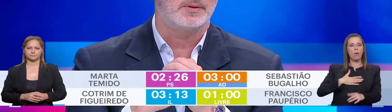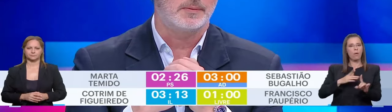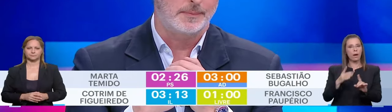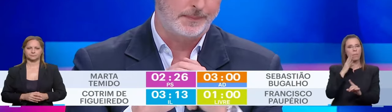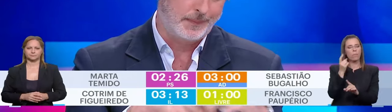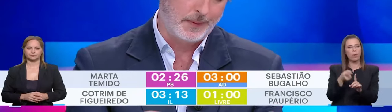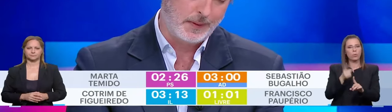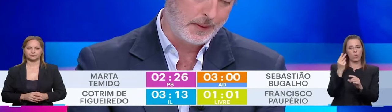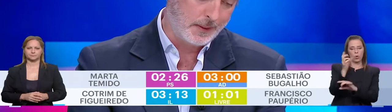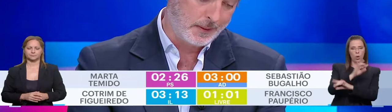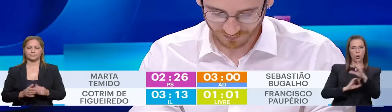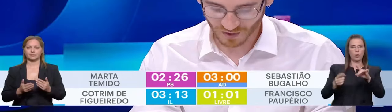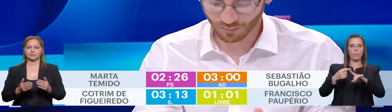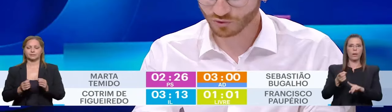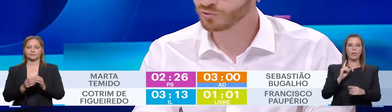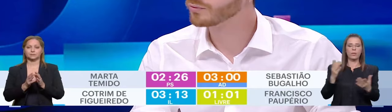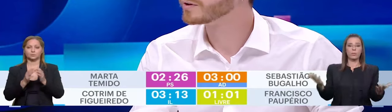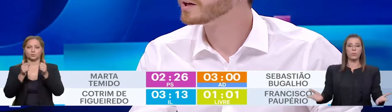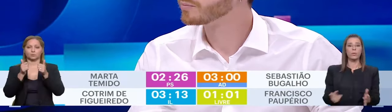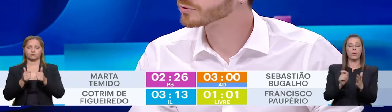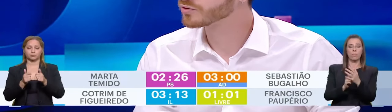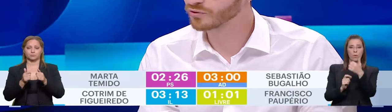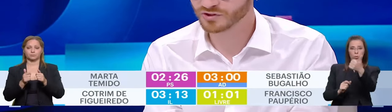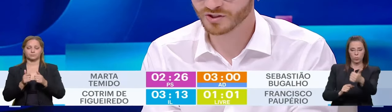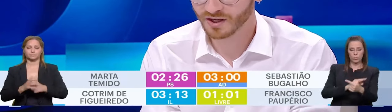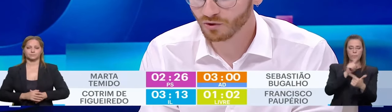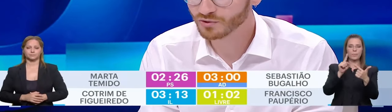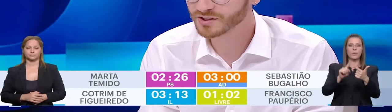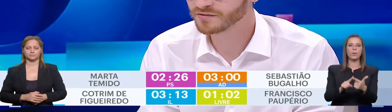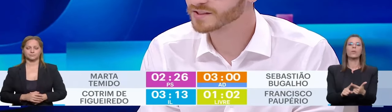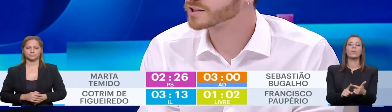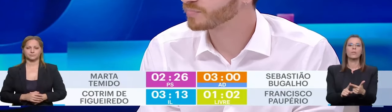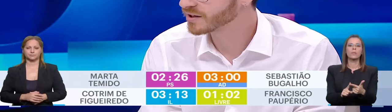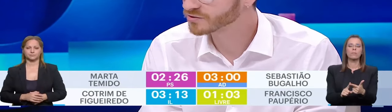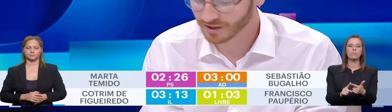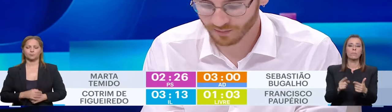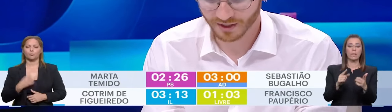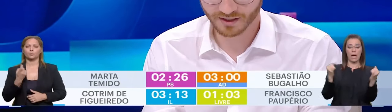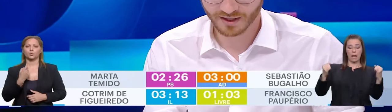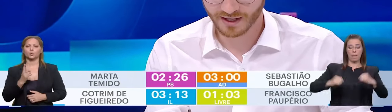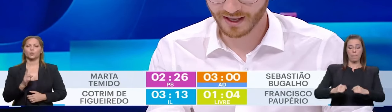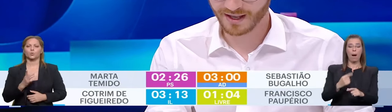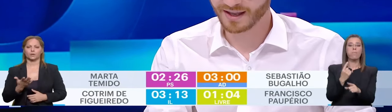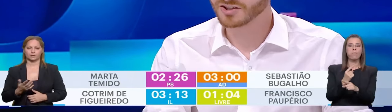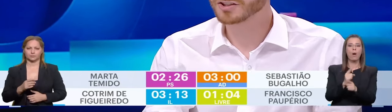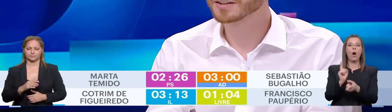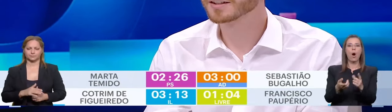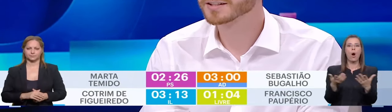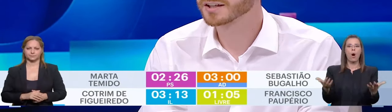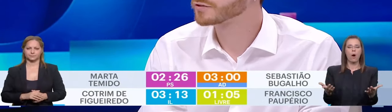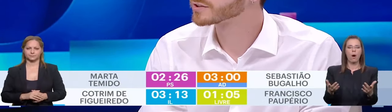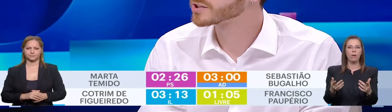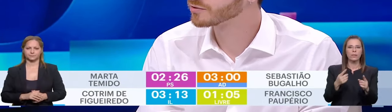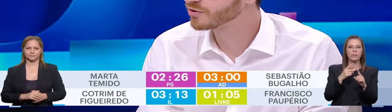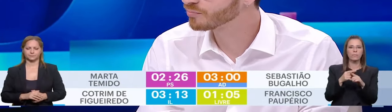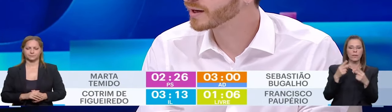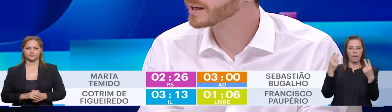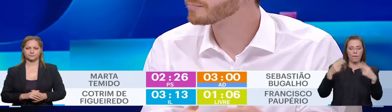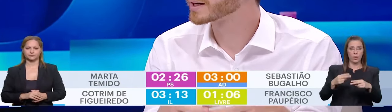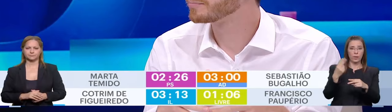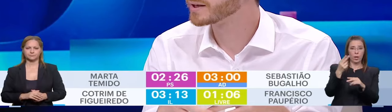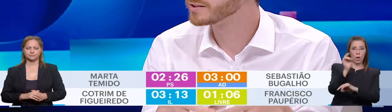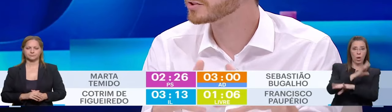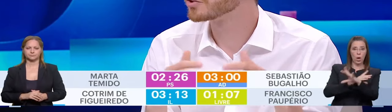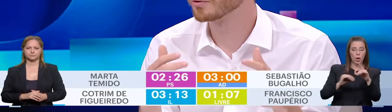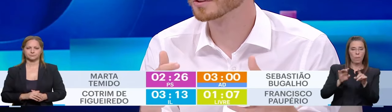isto que procuramos na União Europeia que ponto um ponto dois o que está a fazer este pacto também é externalizar as fronteiras da União